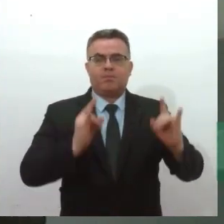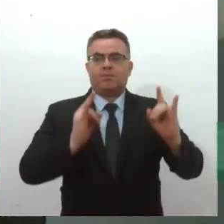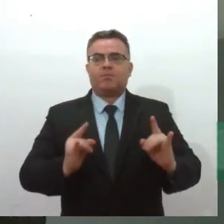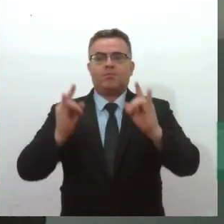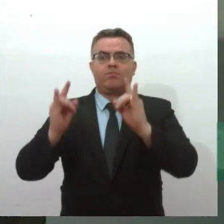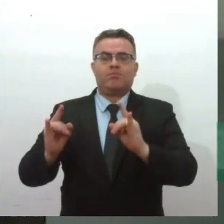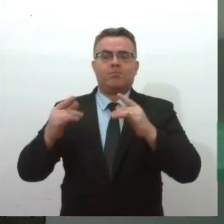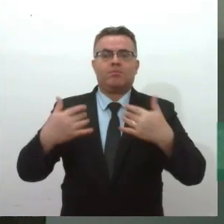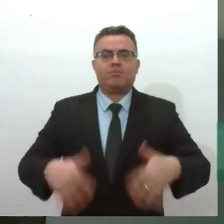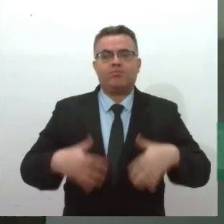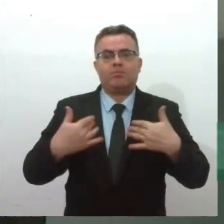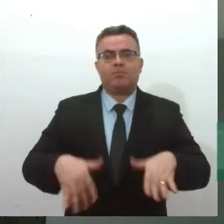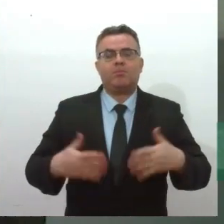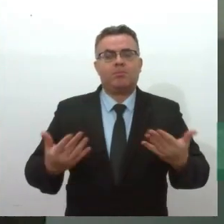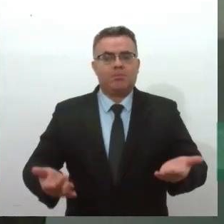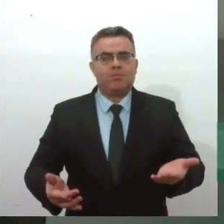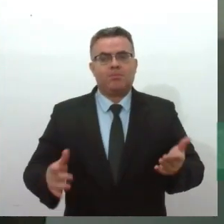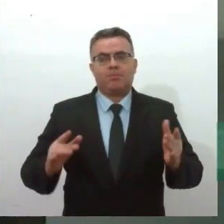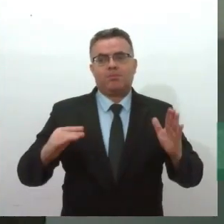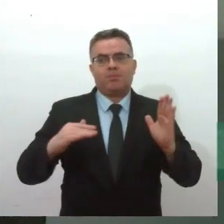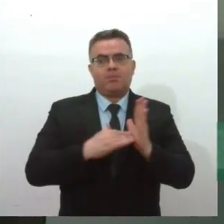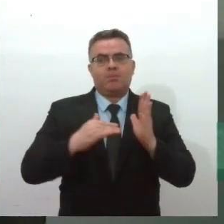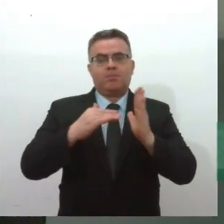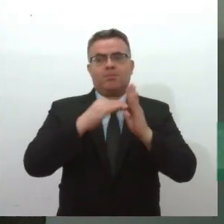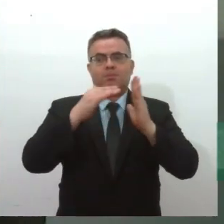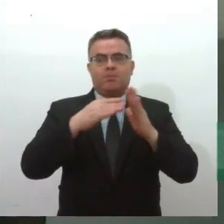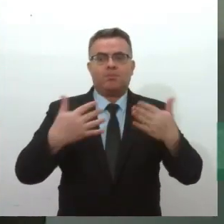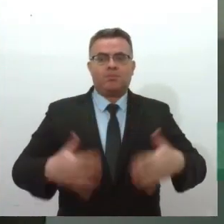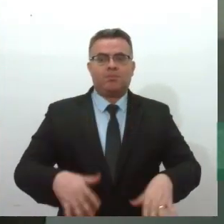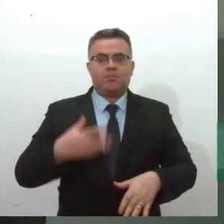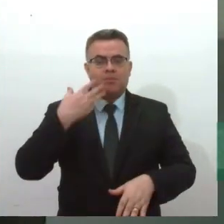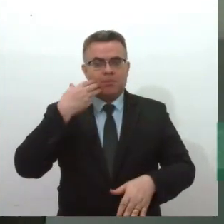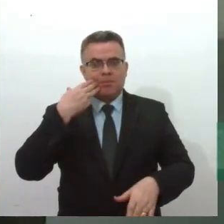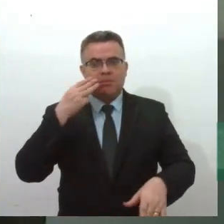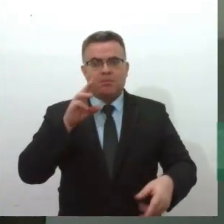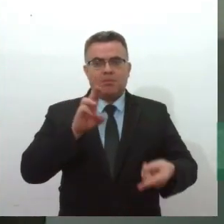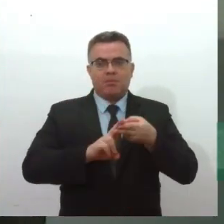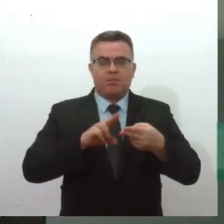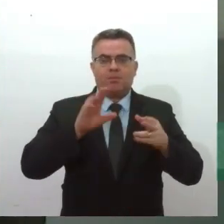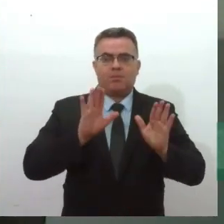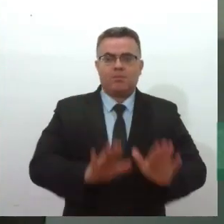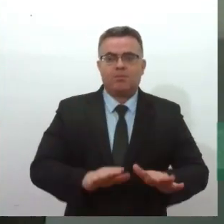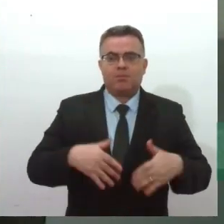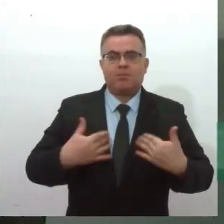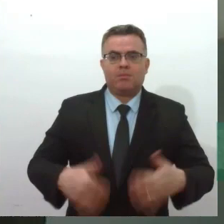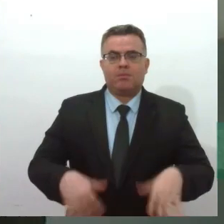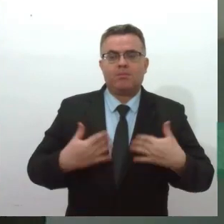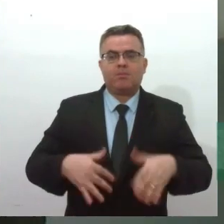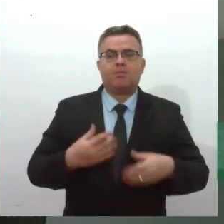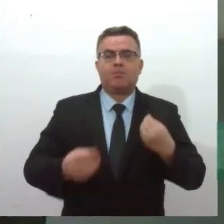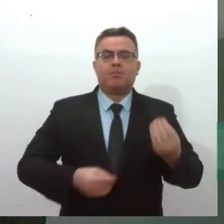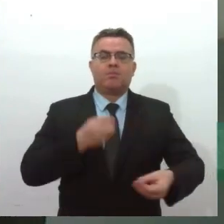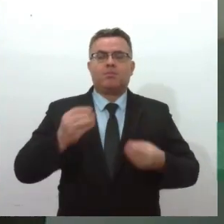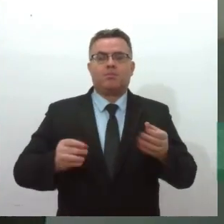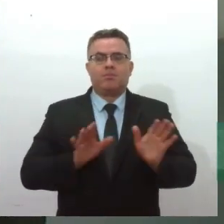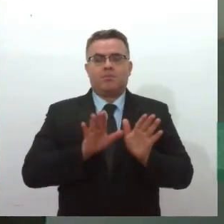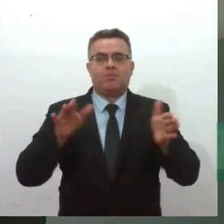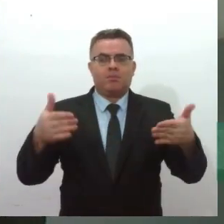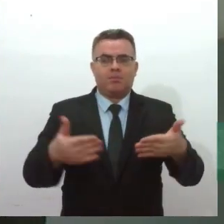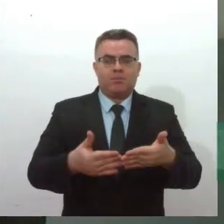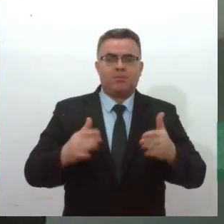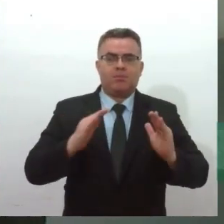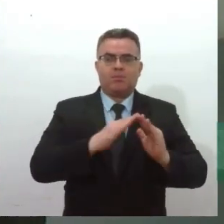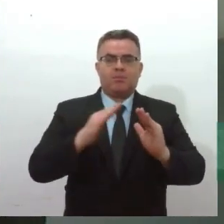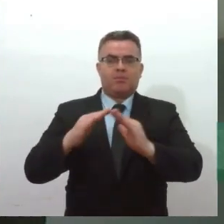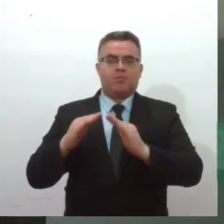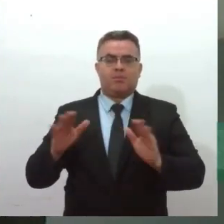né Eh apartamento Às vezes o gato fica preso tem as suas determinadas normas mas condomínios residenciais